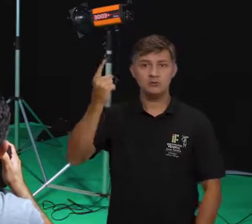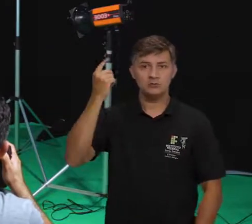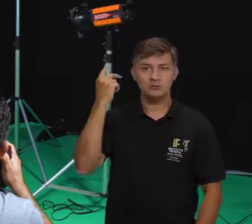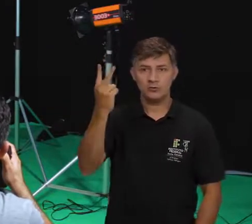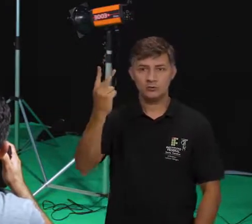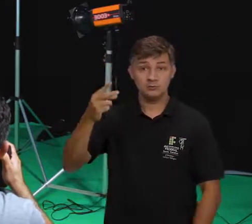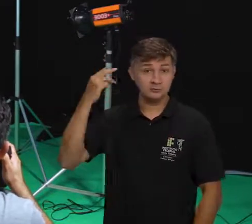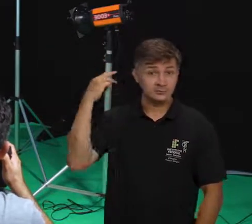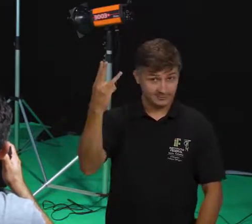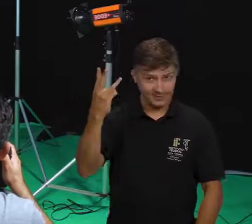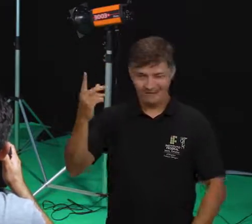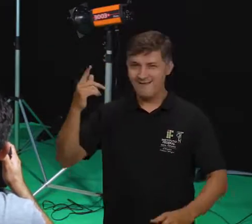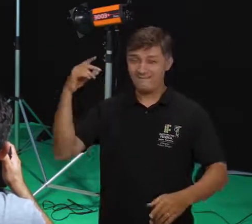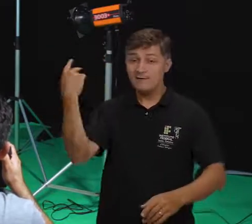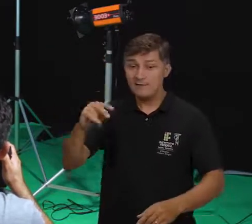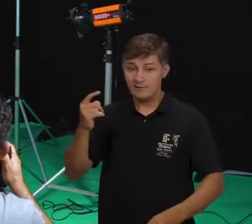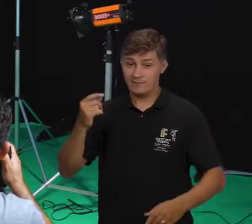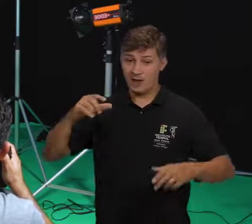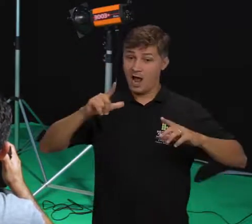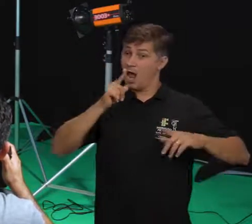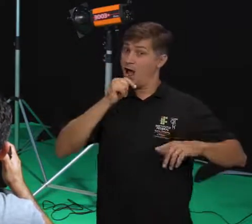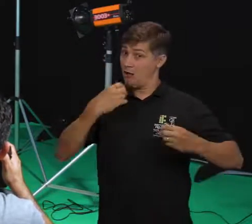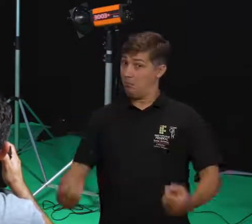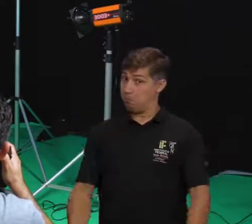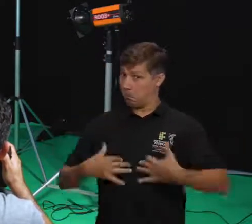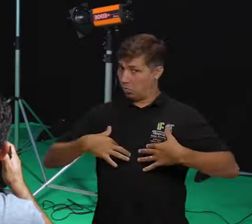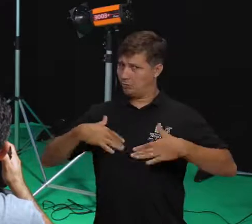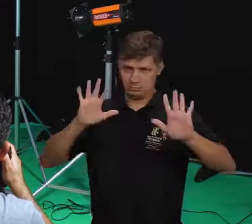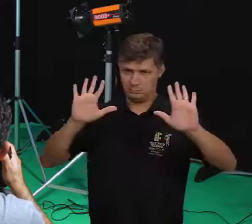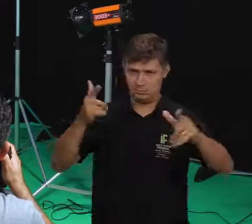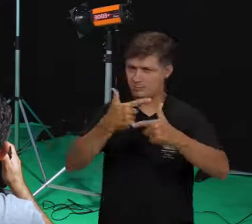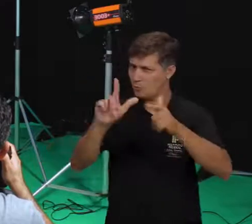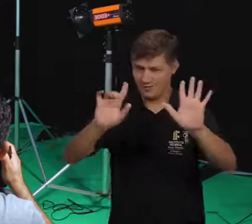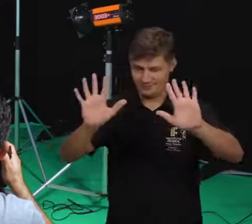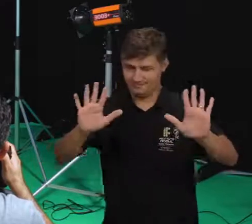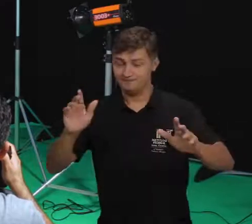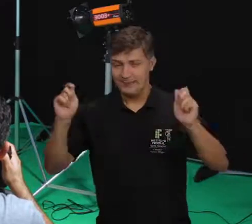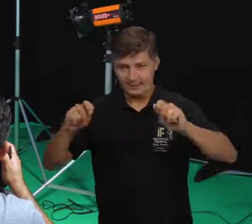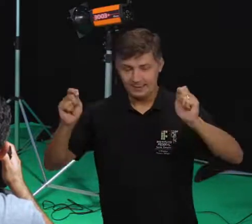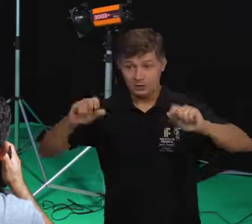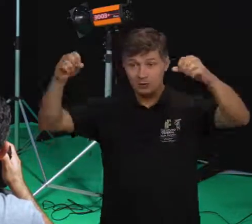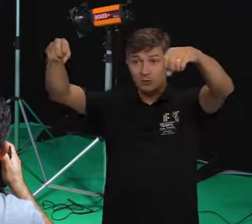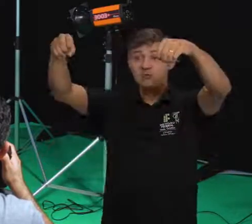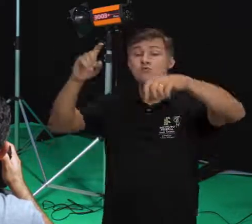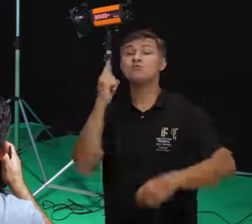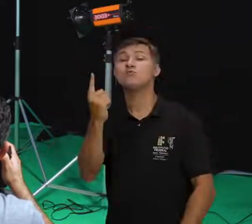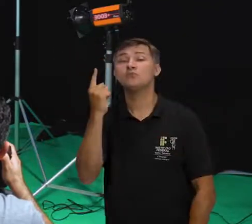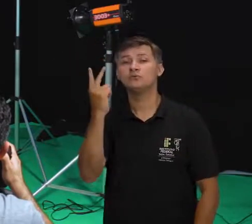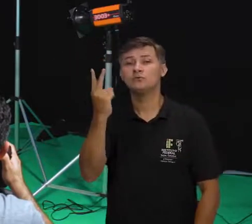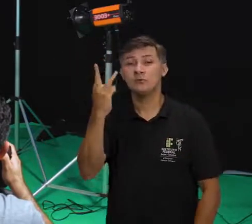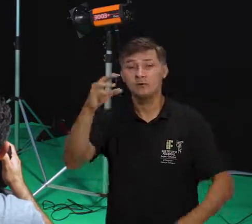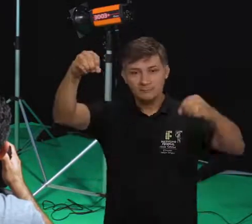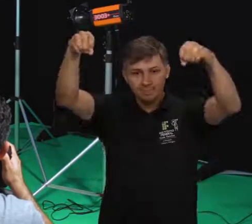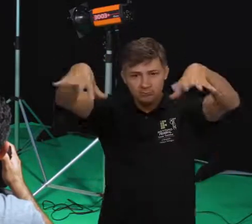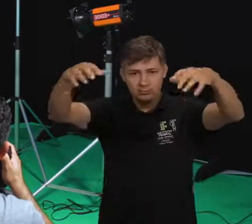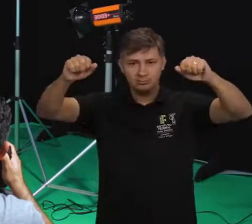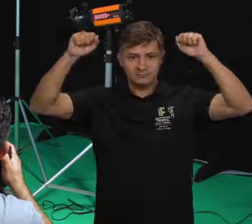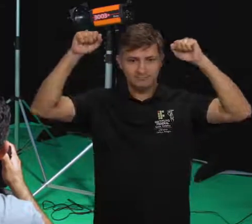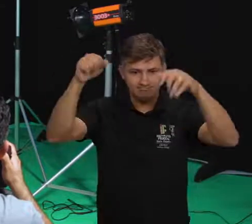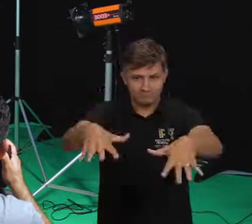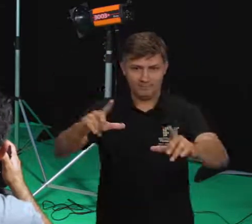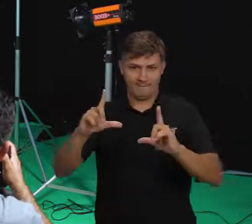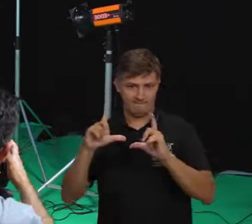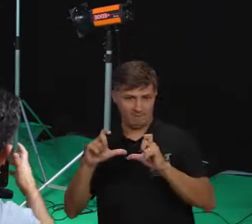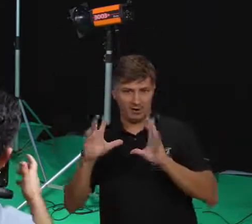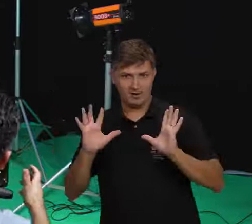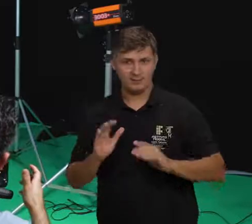ergue um pouquinho, faz um pouco, vai molhar um pouquinho o estúdio, mas faz parte, né? Se contar até 3, ela solta. 1, 2, 3.